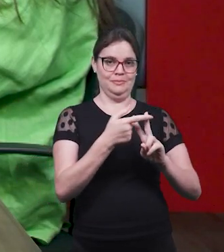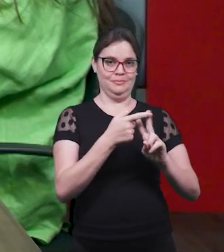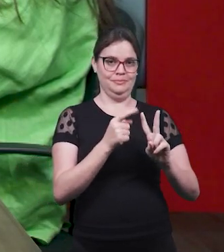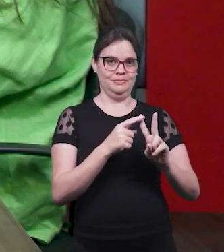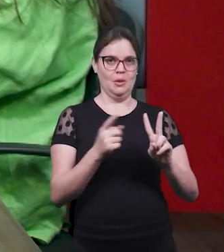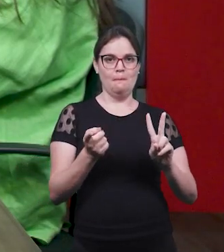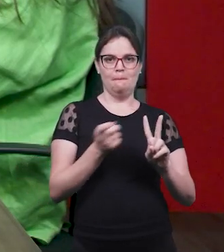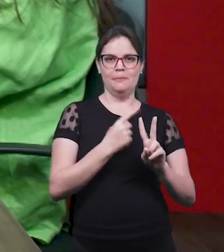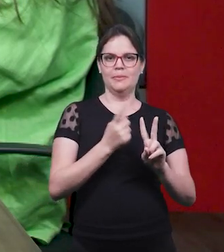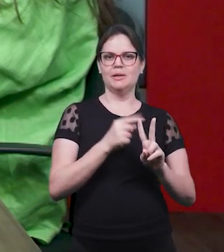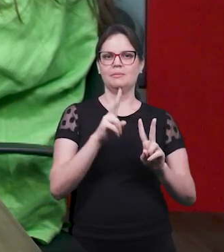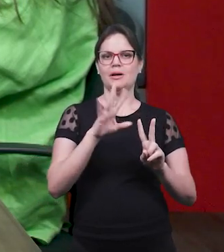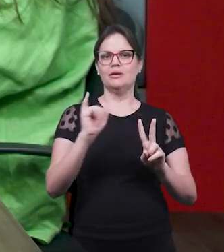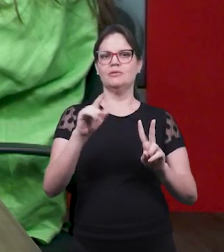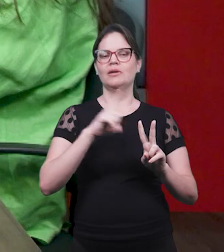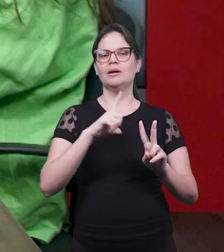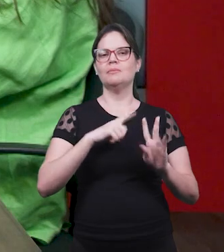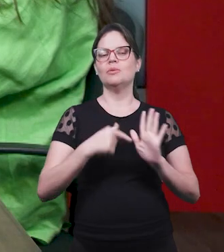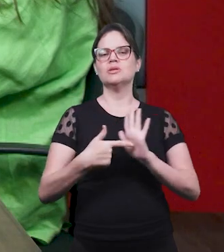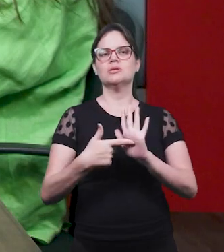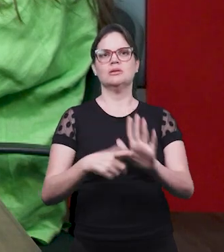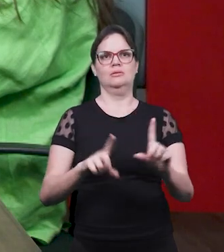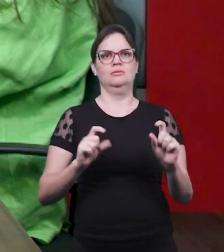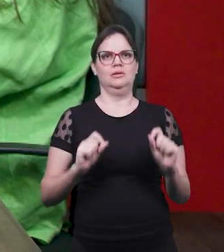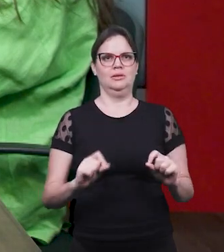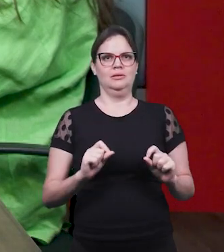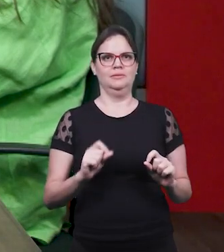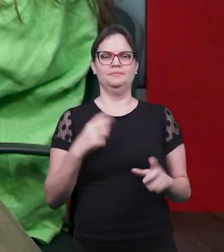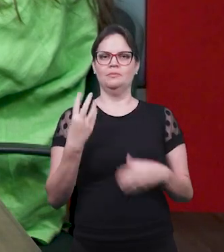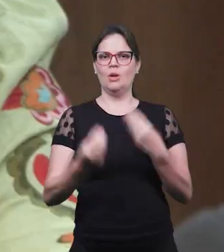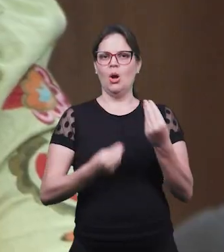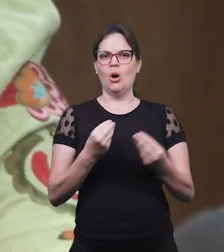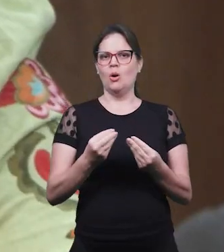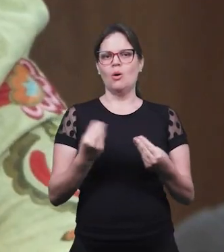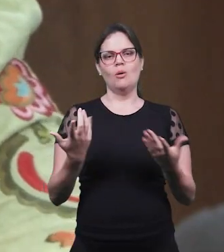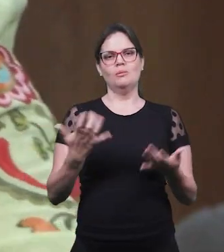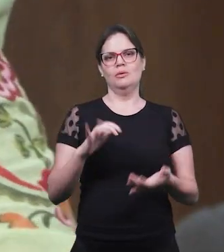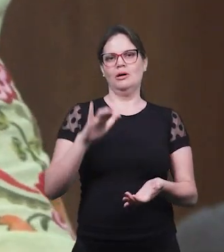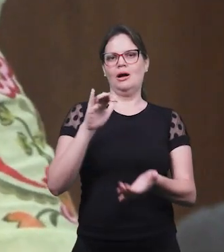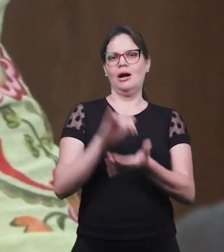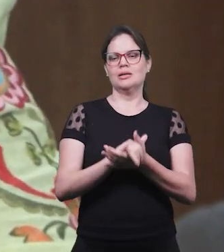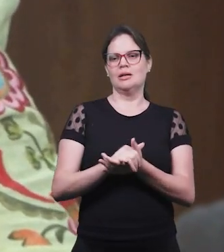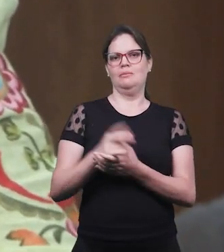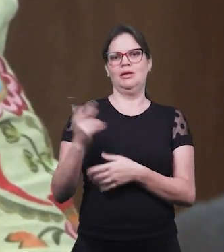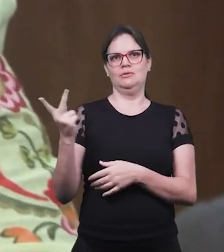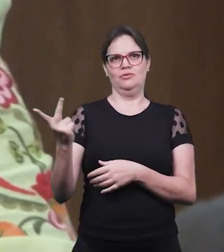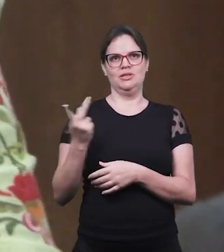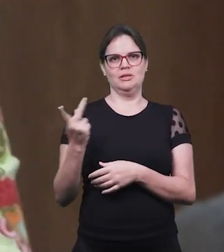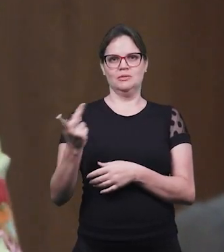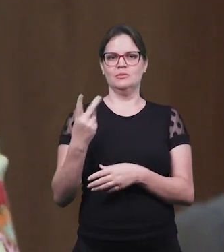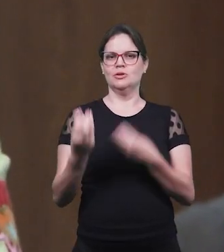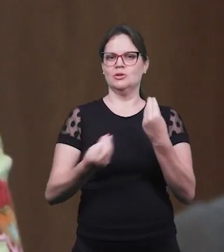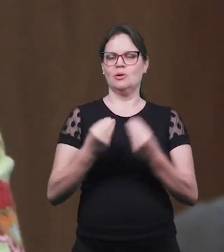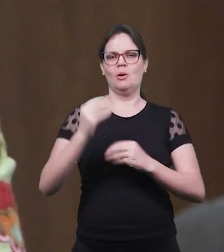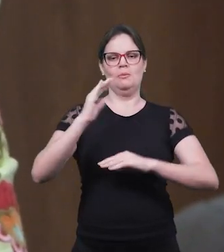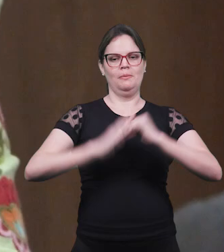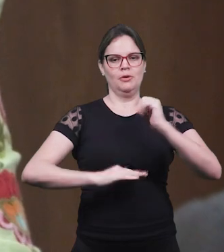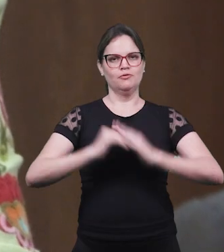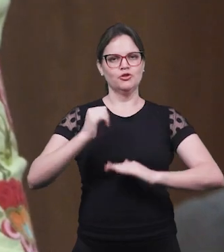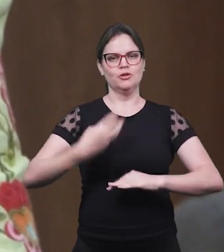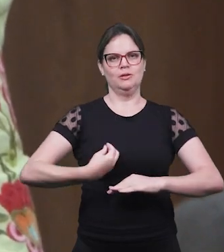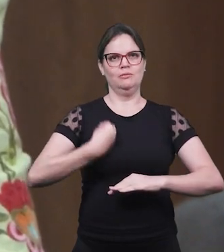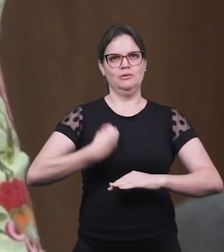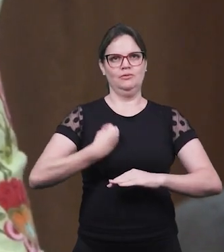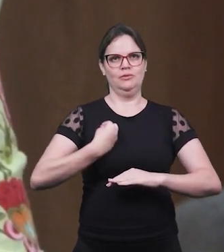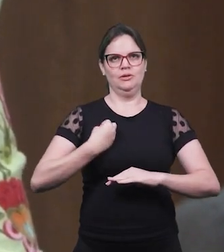primeiro programa, nós vamos dar um destaque para a constituição da formação de vocês, da vida profissional